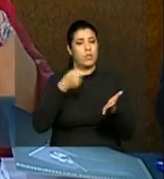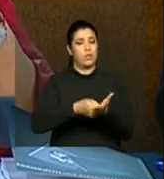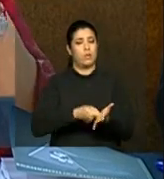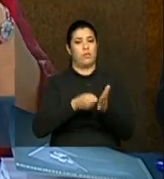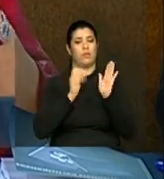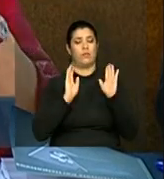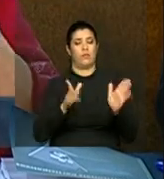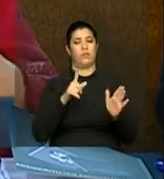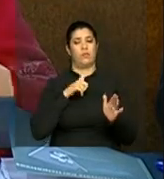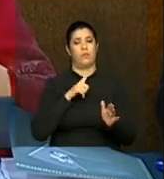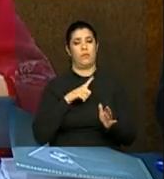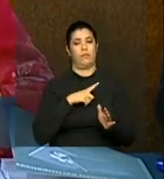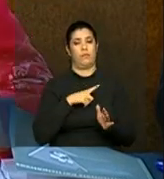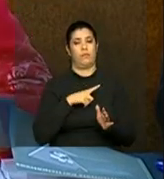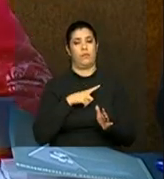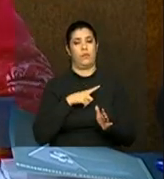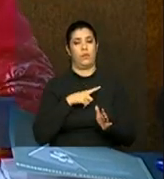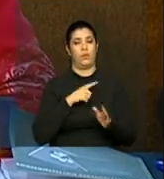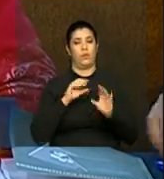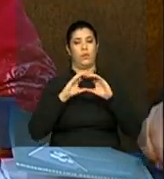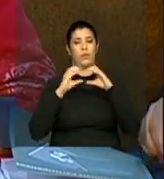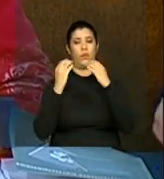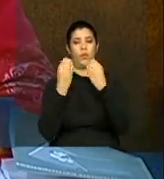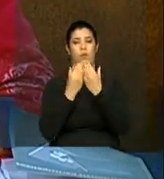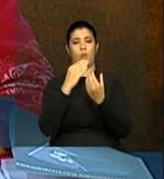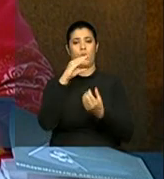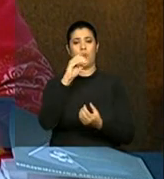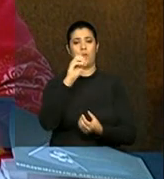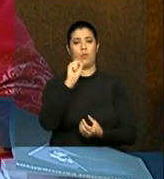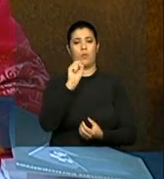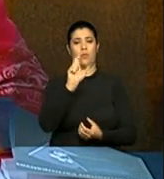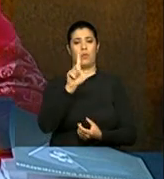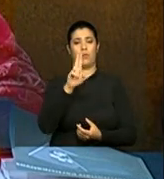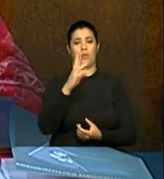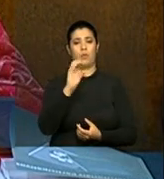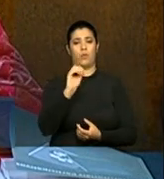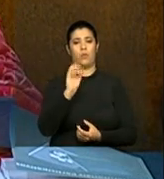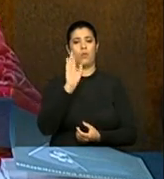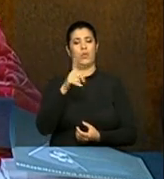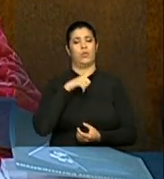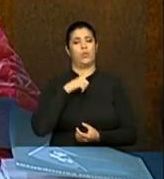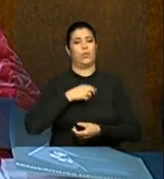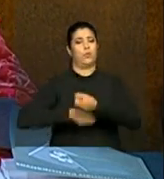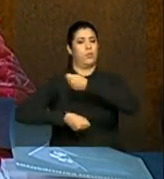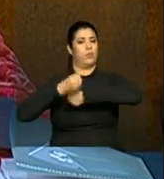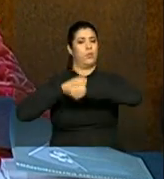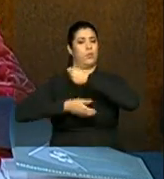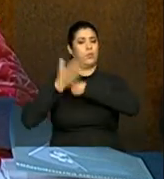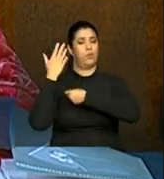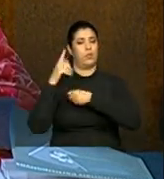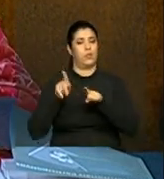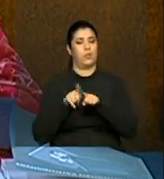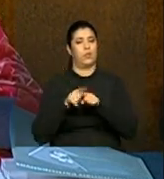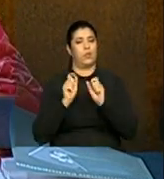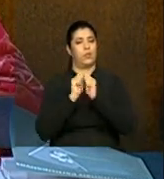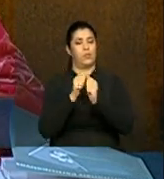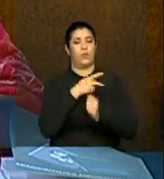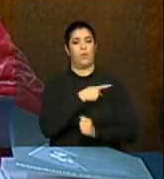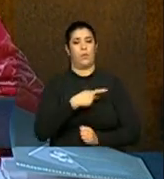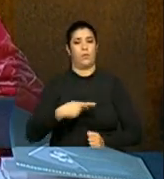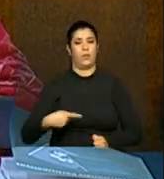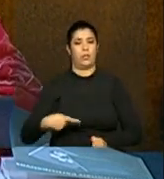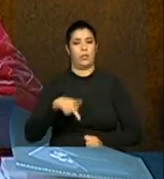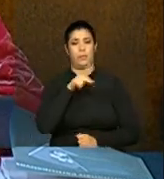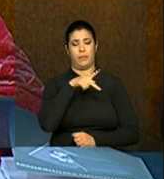Os conselhos existem há muitos e muitos anos desde o governo do presidente Lula e alguns deles,